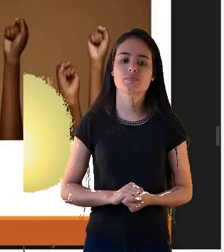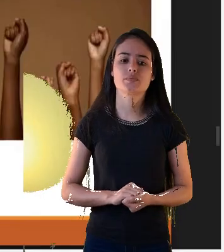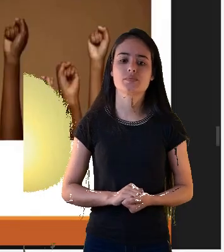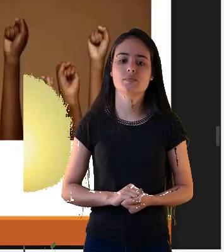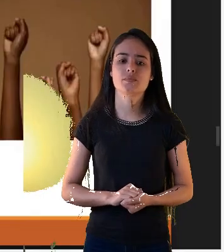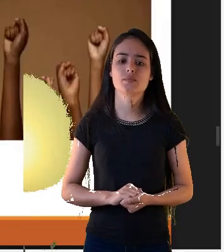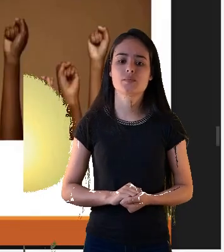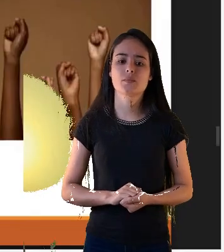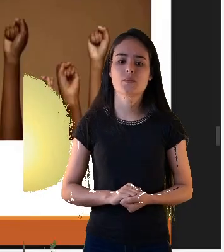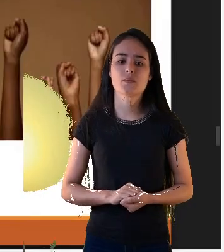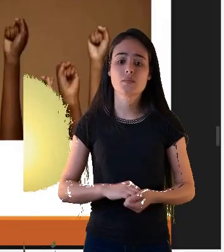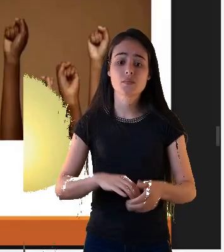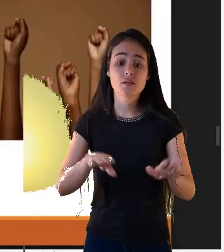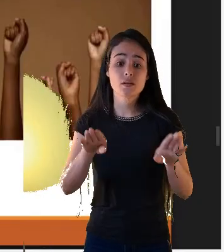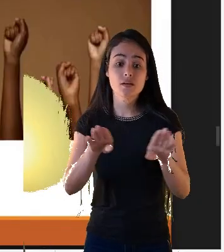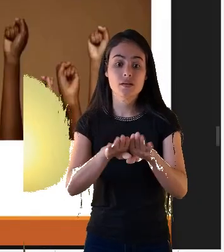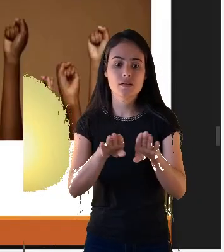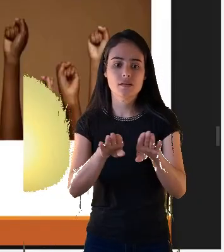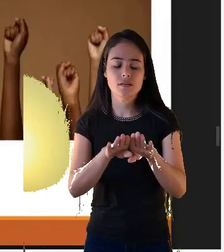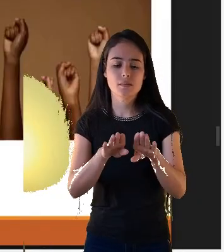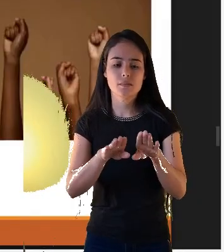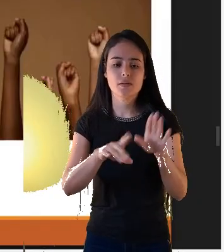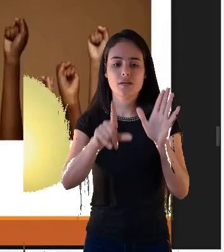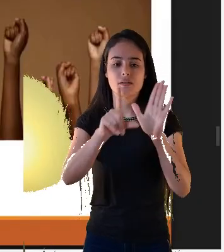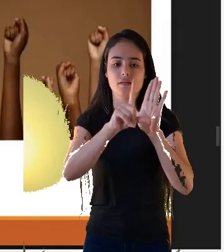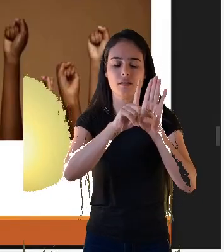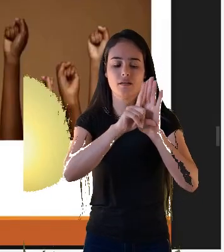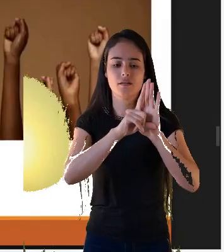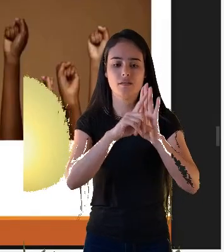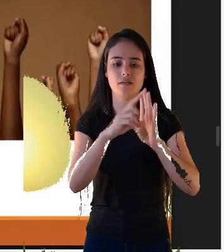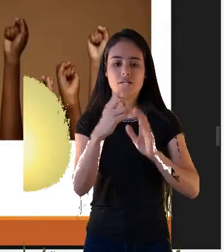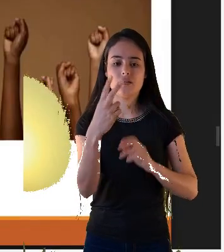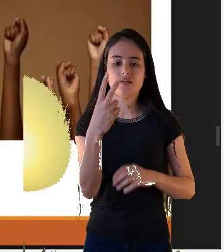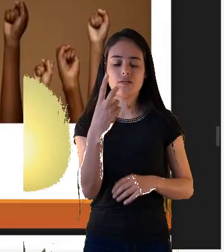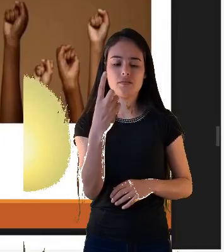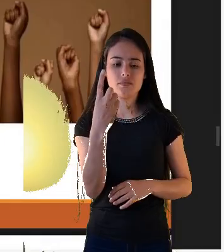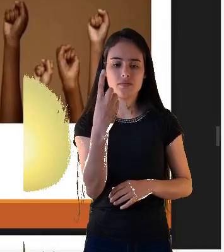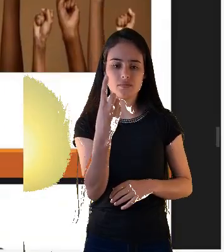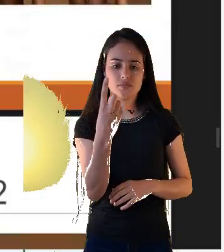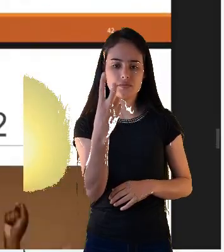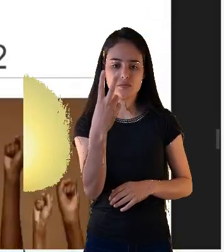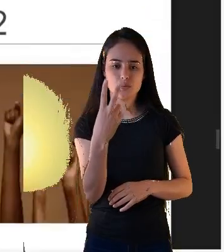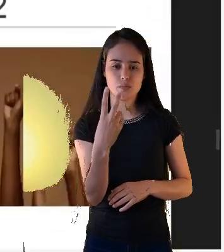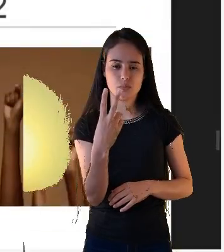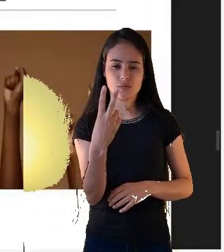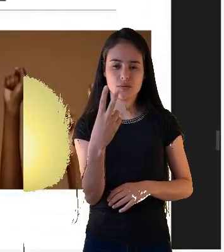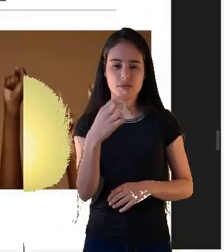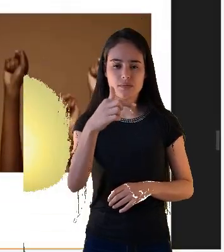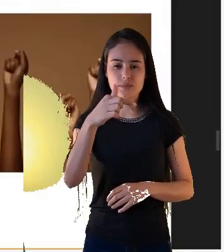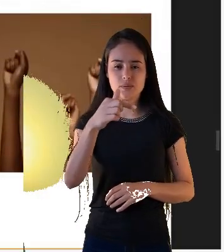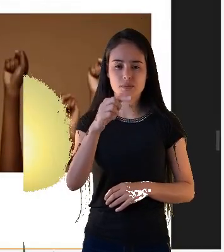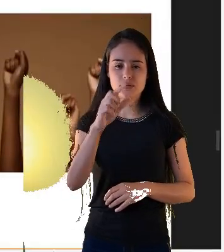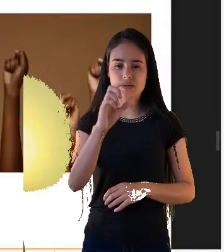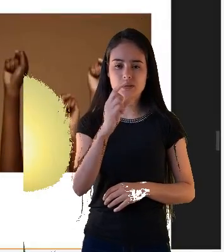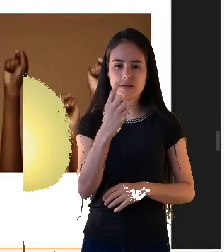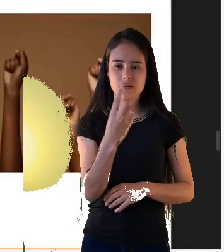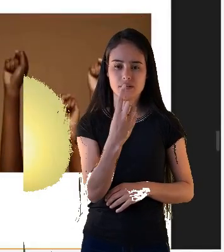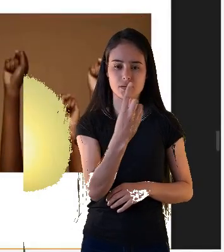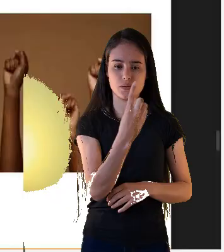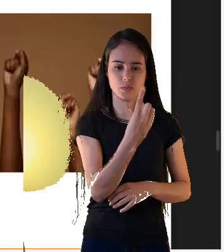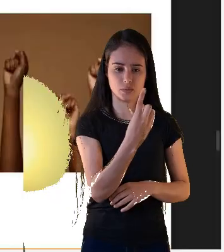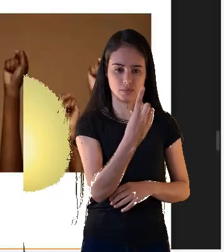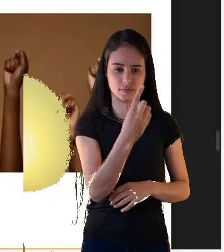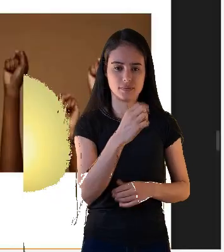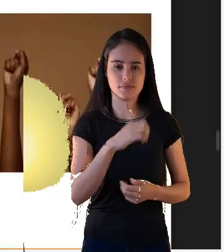também, em 2012, pode passar, a lei de cotas, né, que também vai